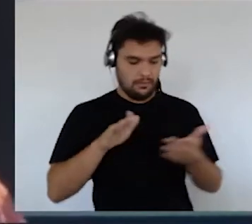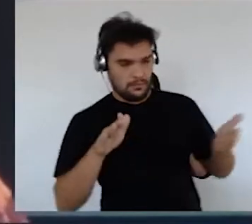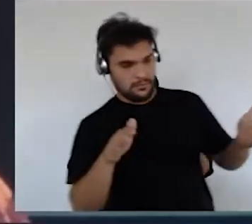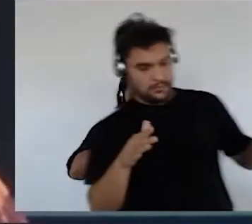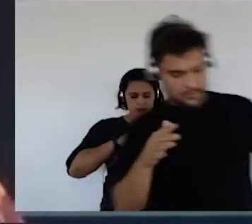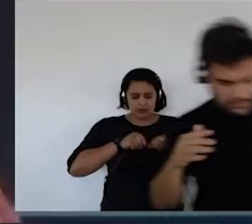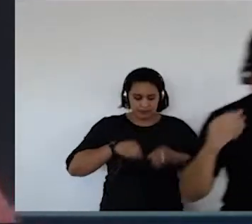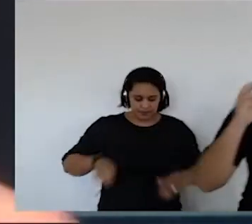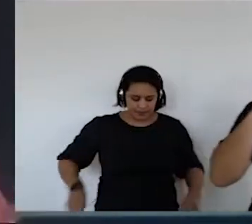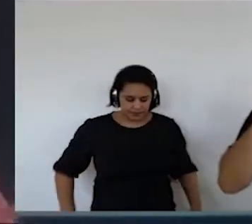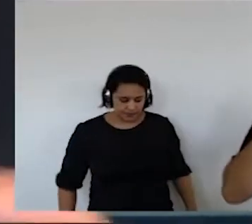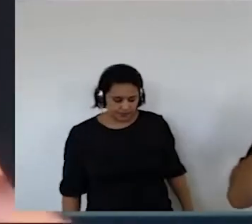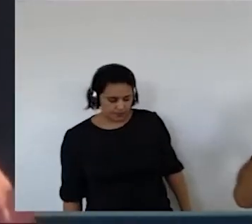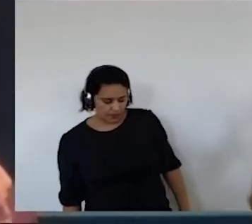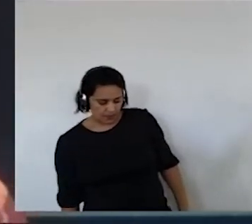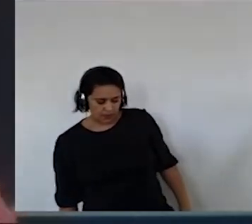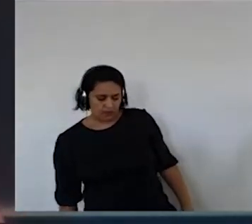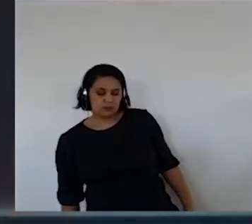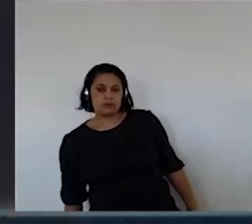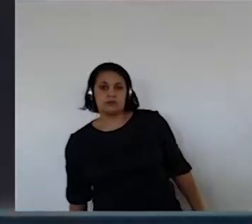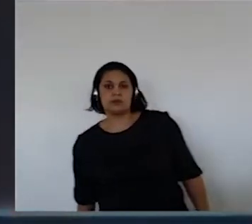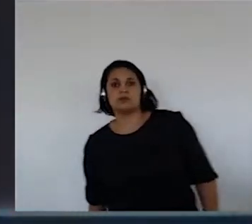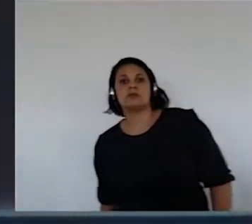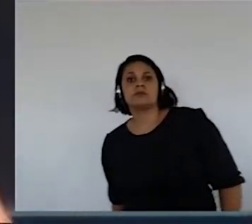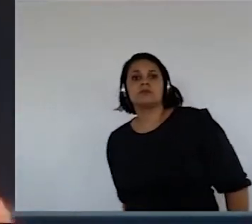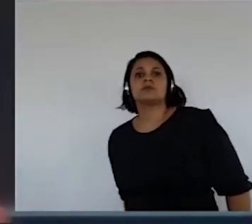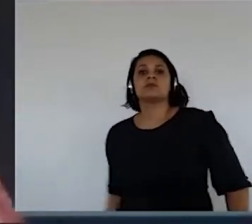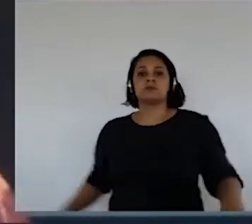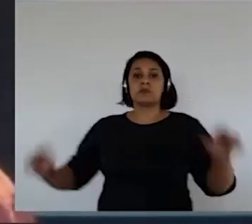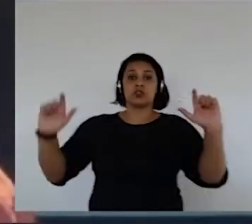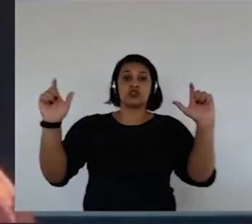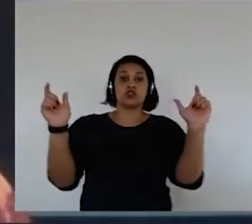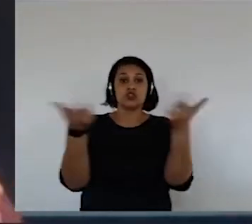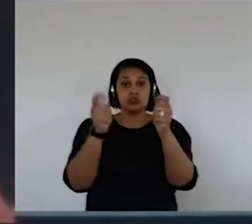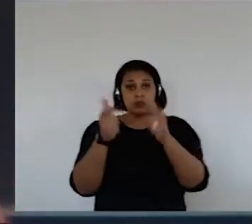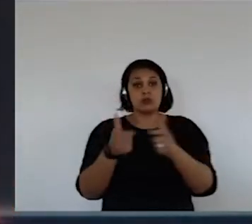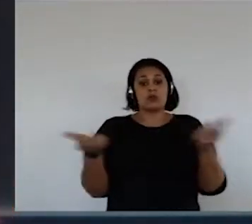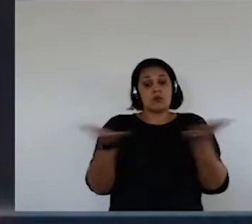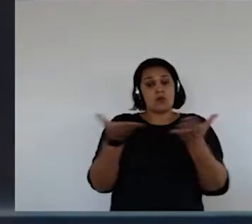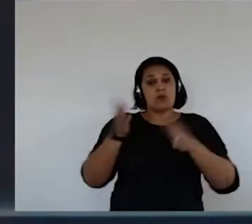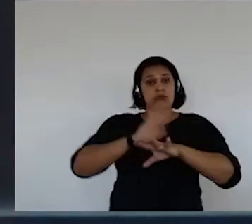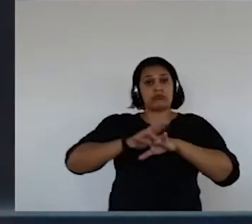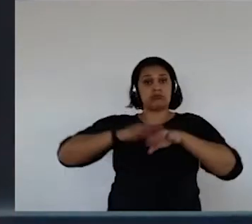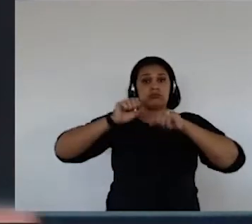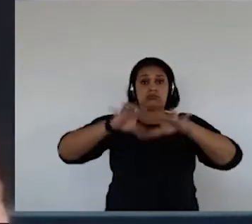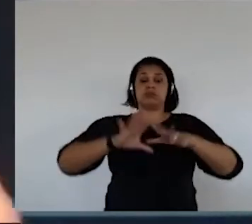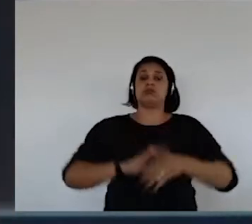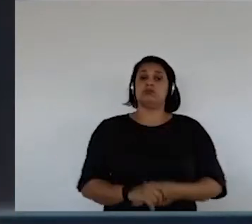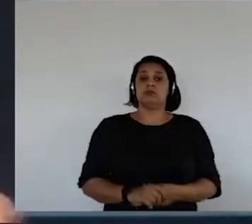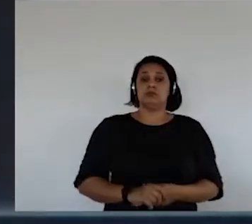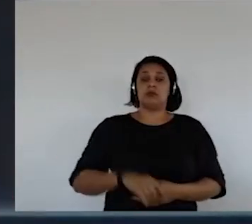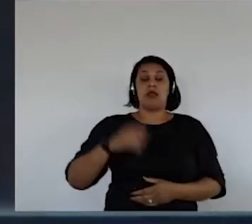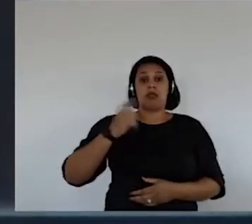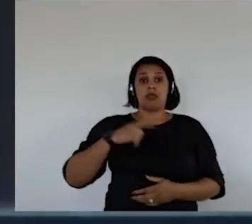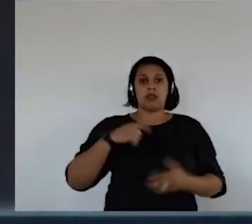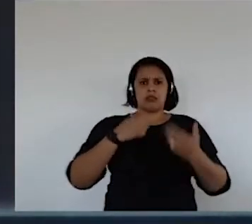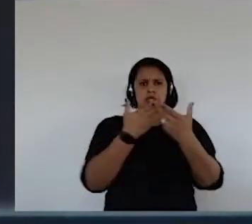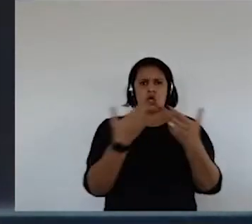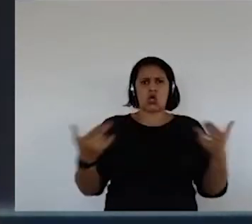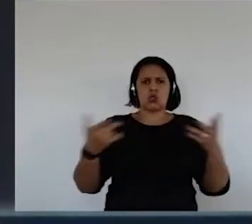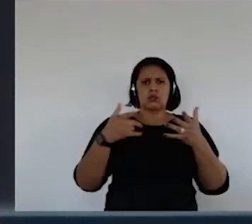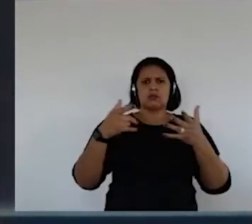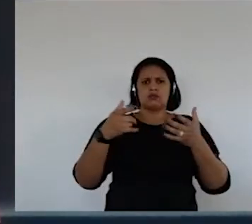por mulheres diminuiu durante a pandemia. E o número de artigos científicos enviados por homens aumentou